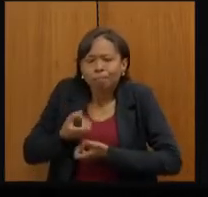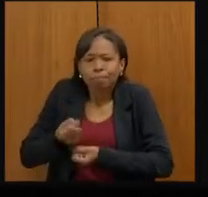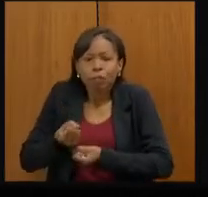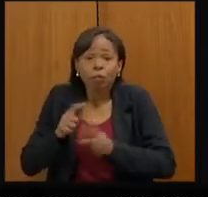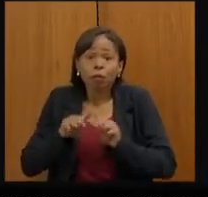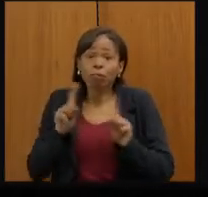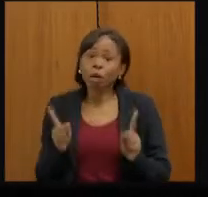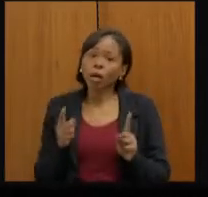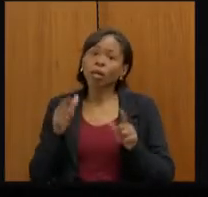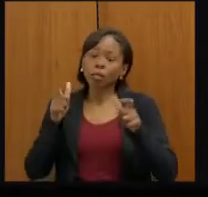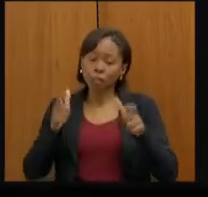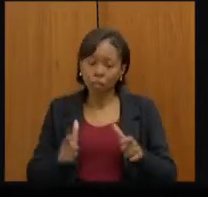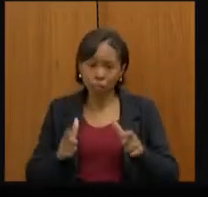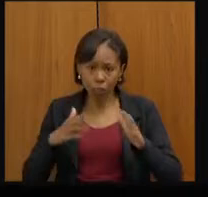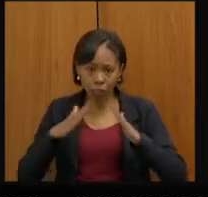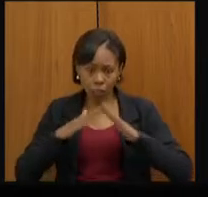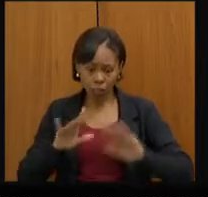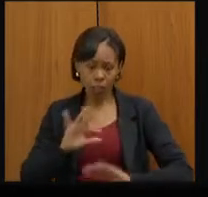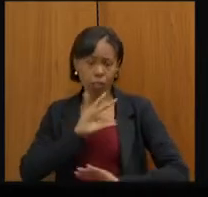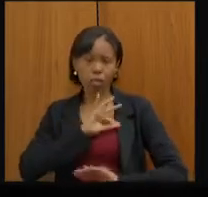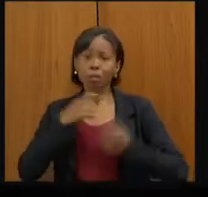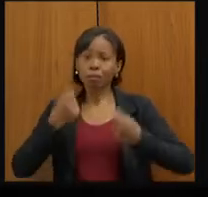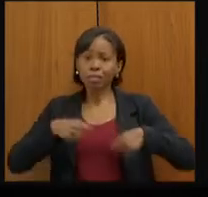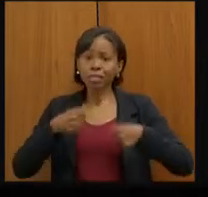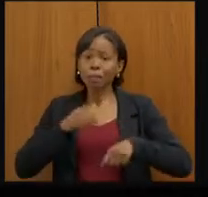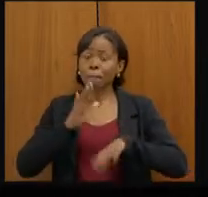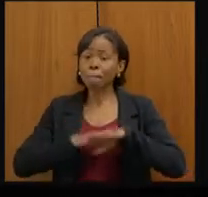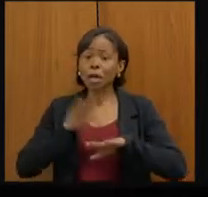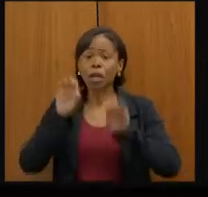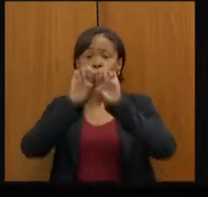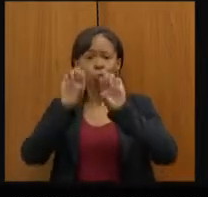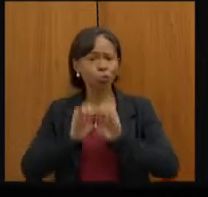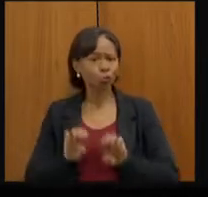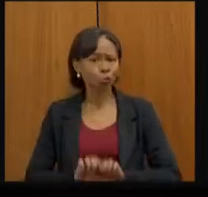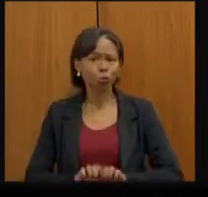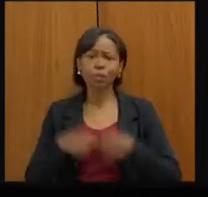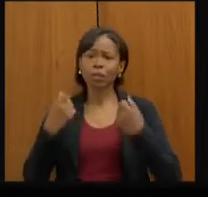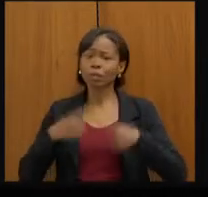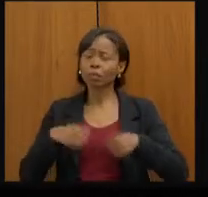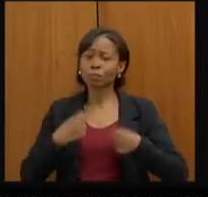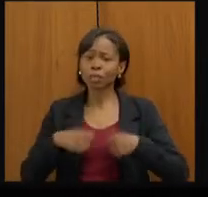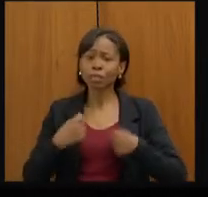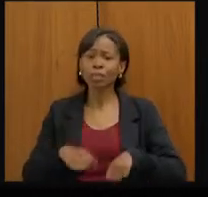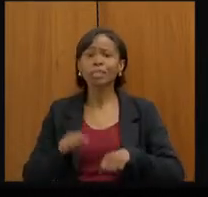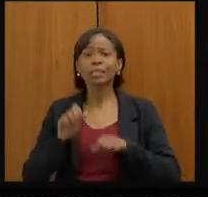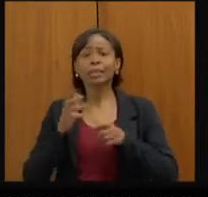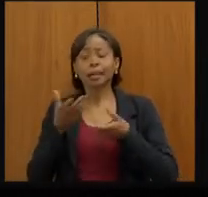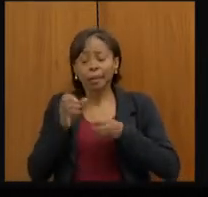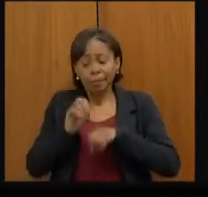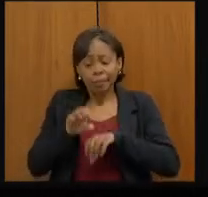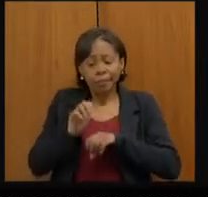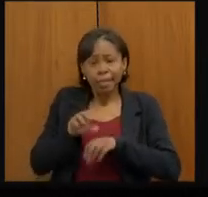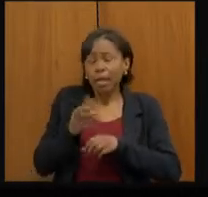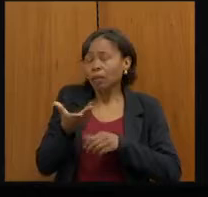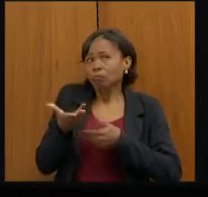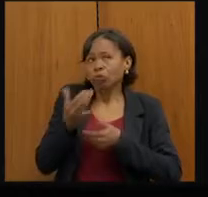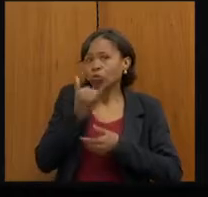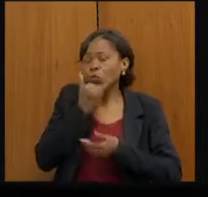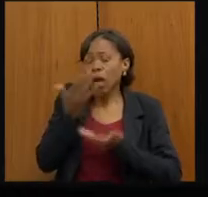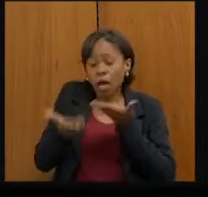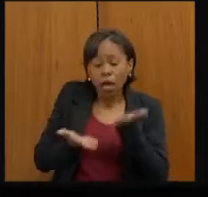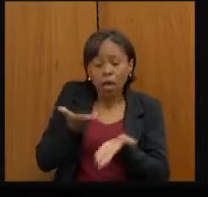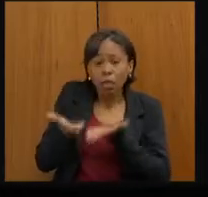precisa estar equipada precisamos ter atendimento multidisciplinar nas Dreams nós